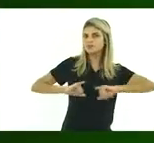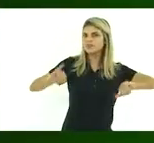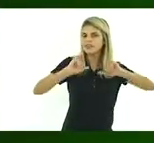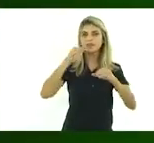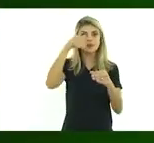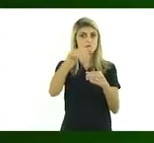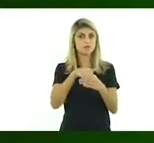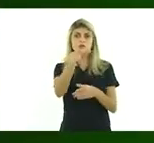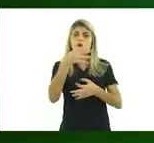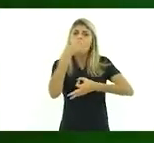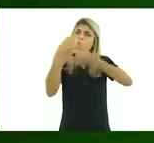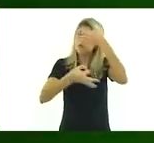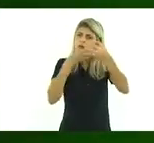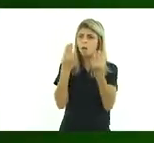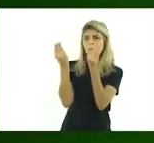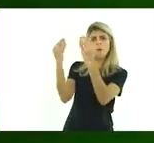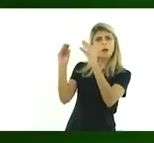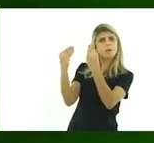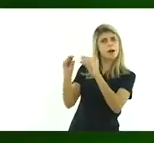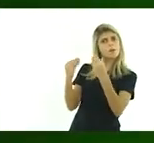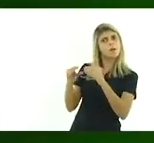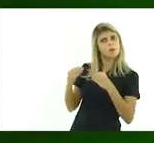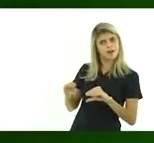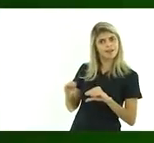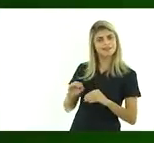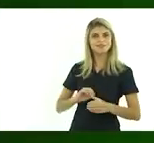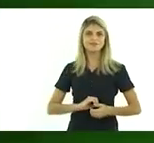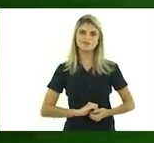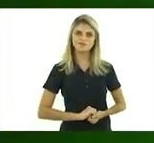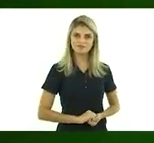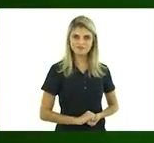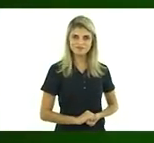nossa campanha. Dê a sua opinião.